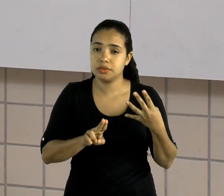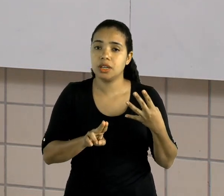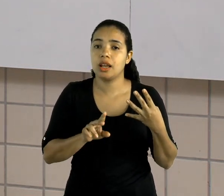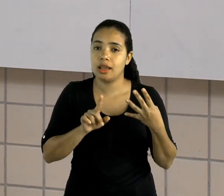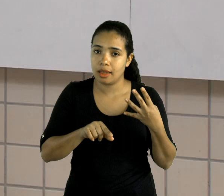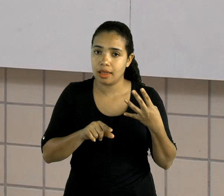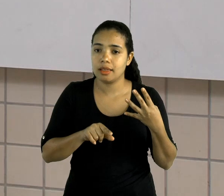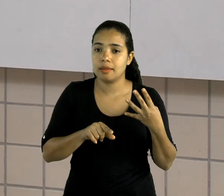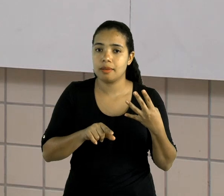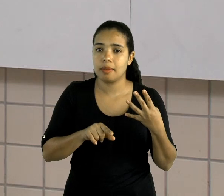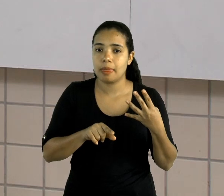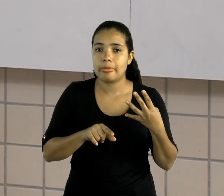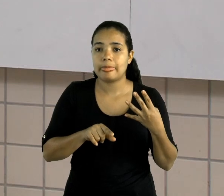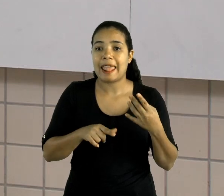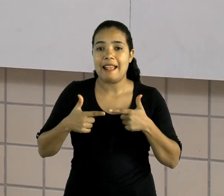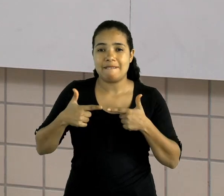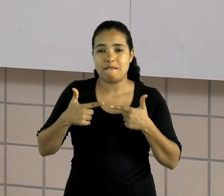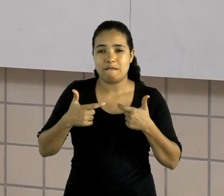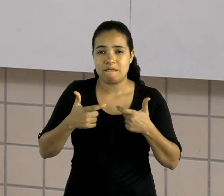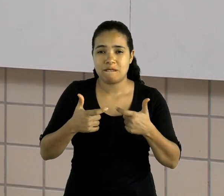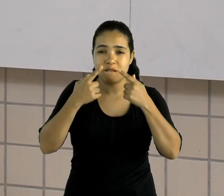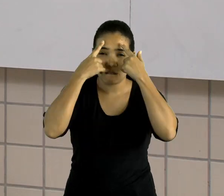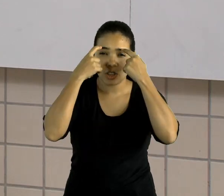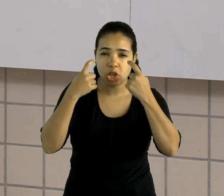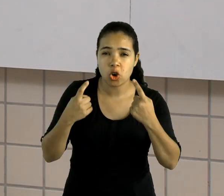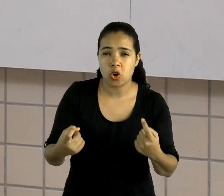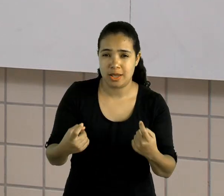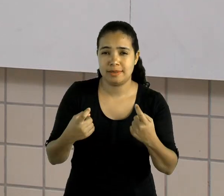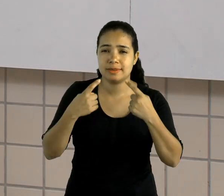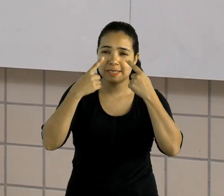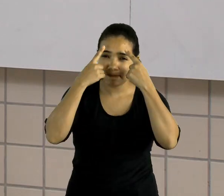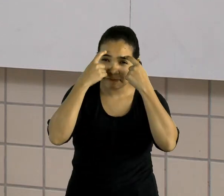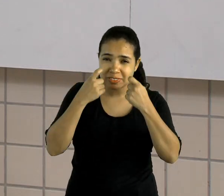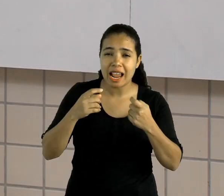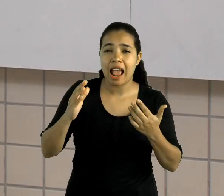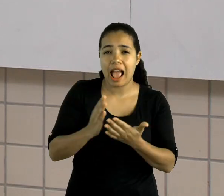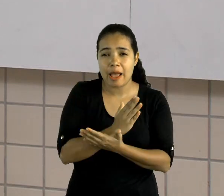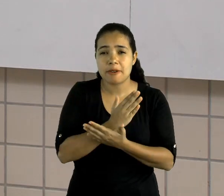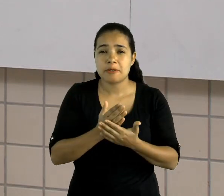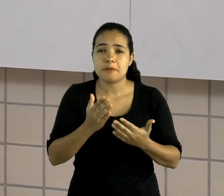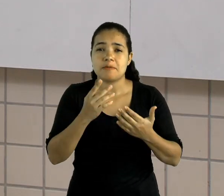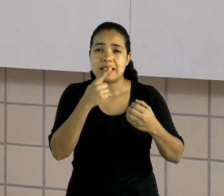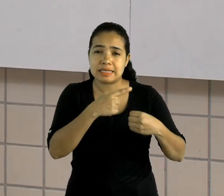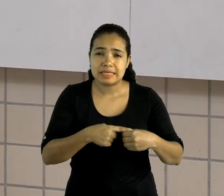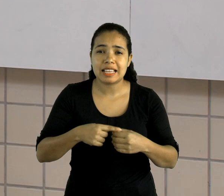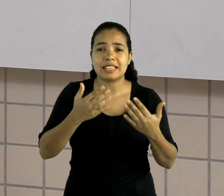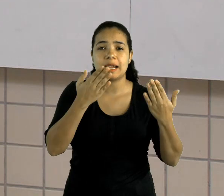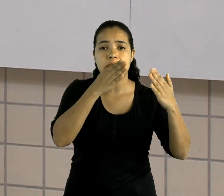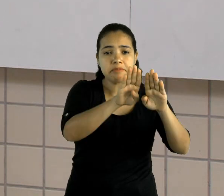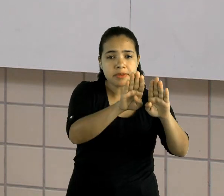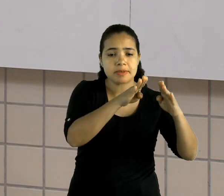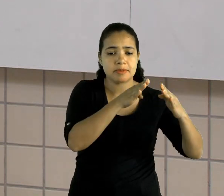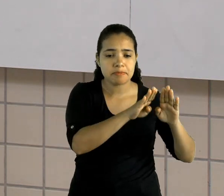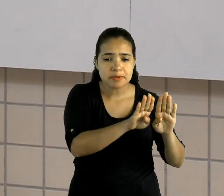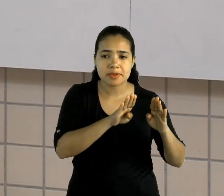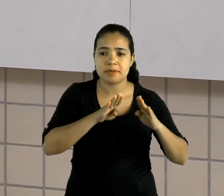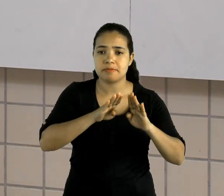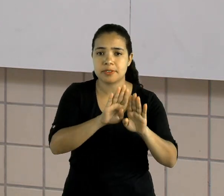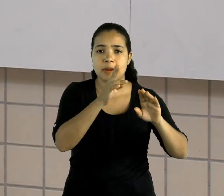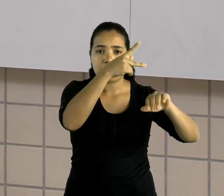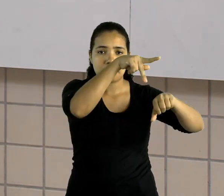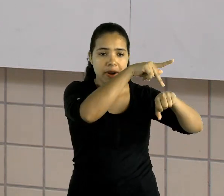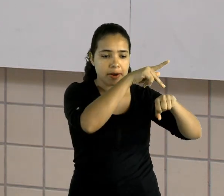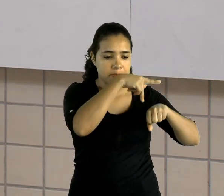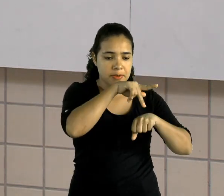justificativa do terrorismo. Algumas cidades estão tentando fechar fronteiras, estão tentando limitar a quantidade de